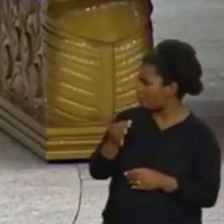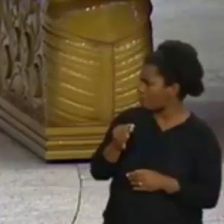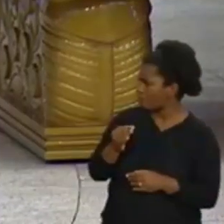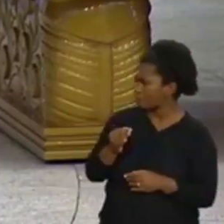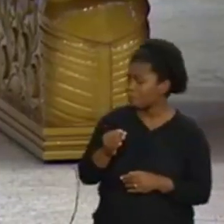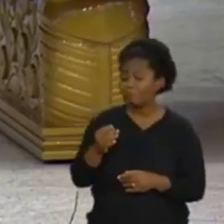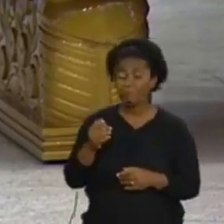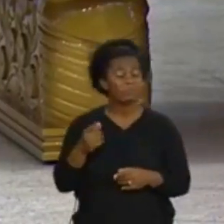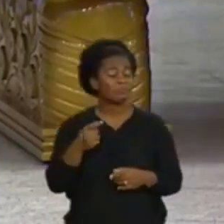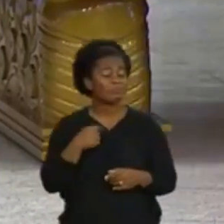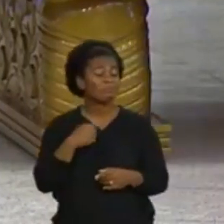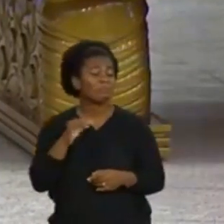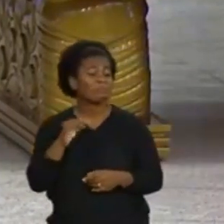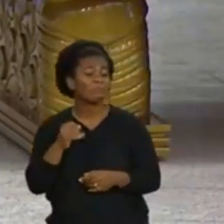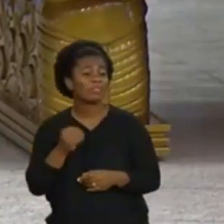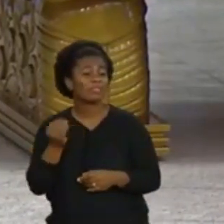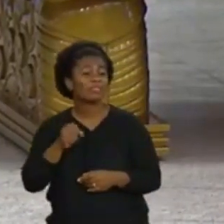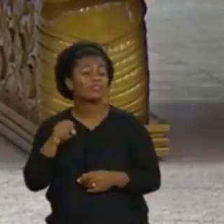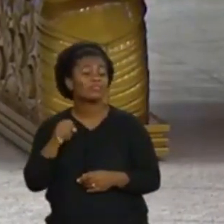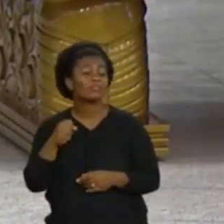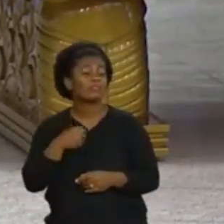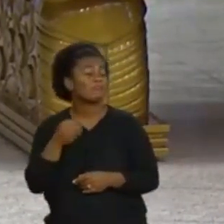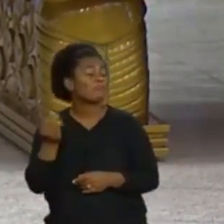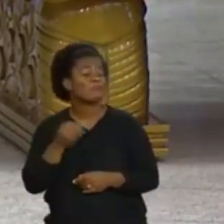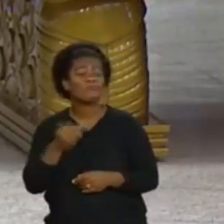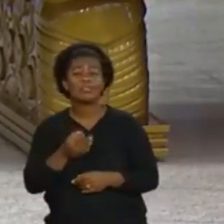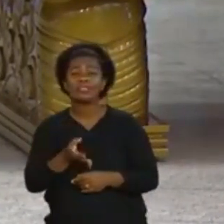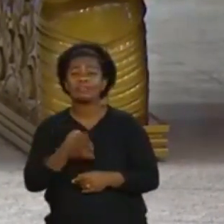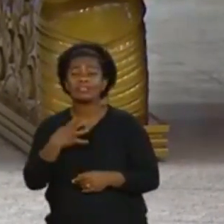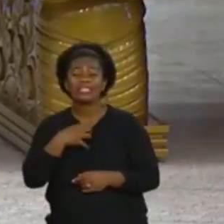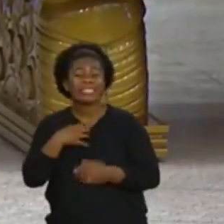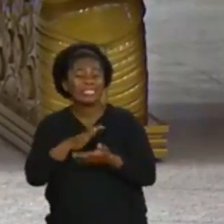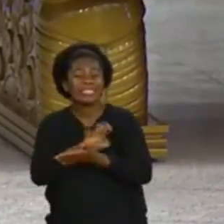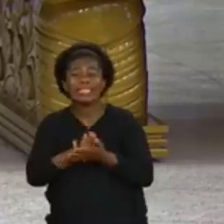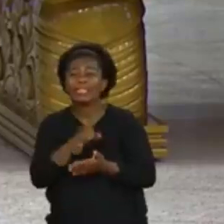Sua fé te salvou. Está livre.